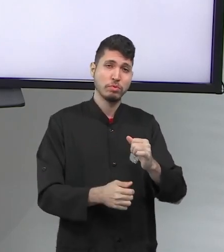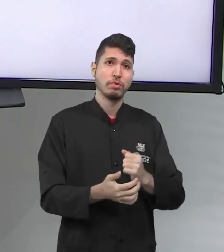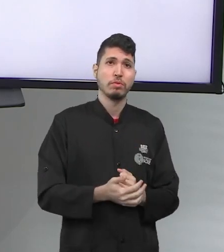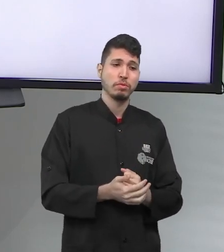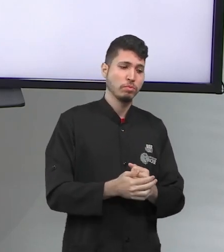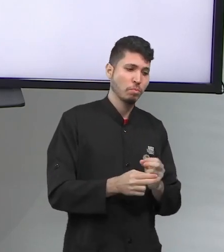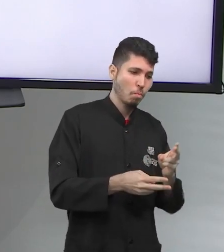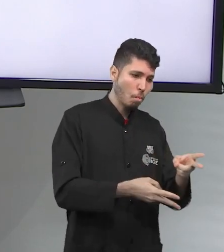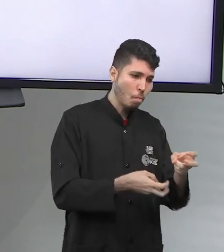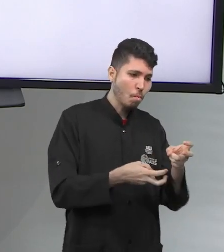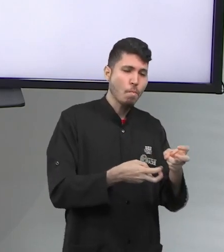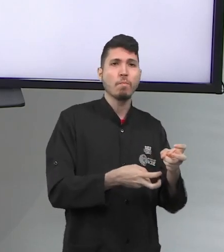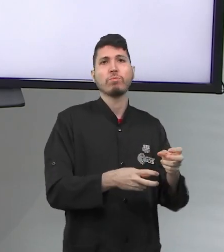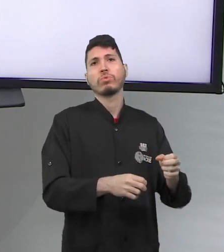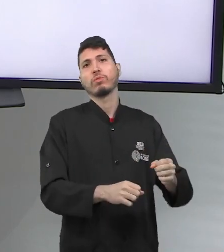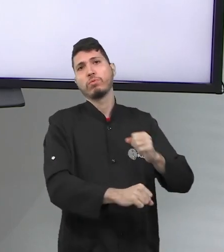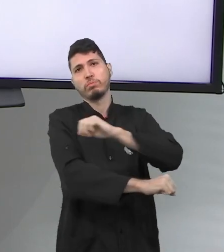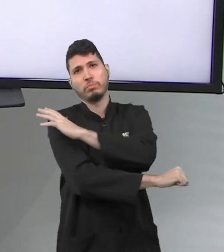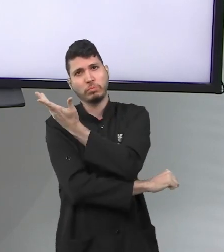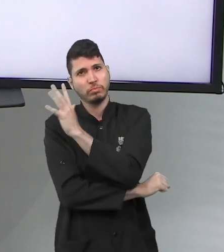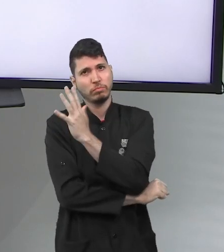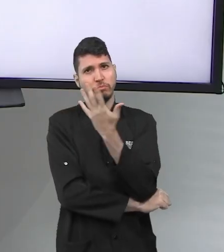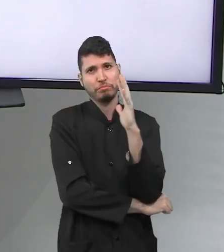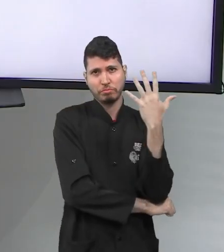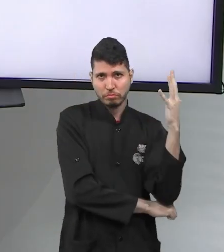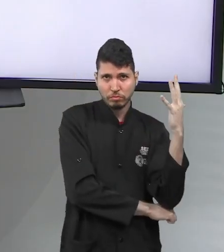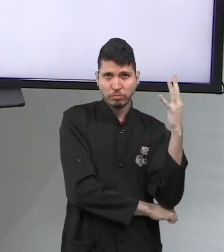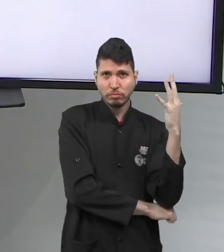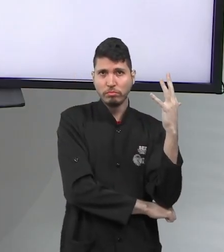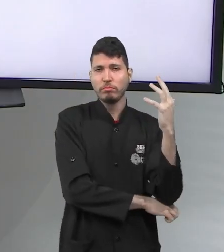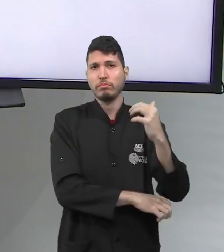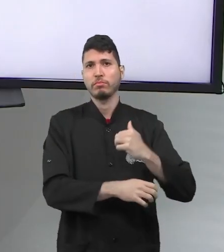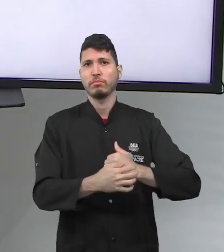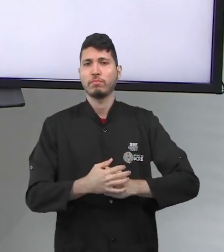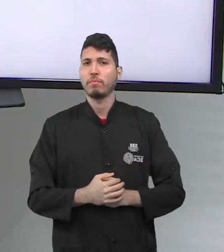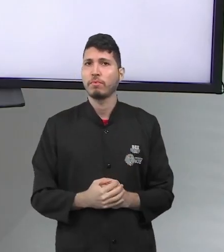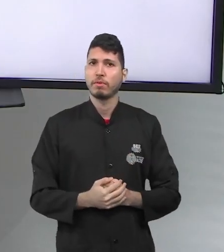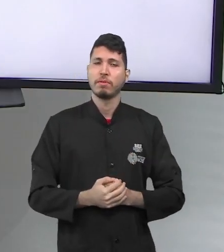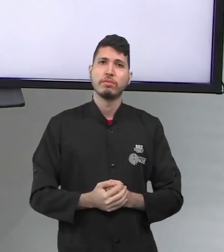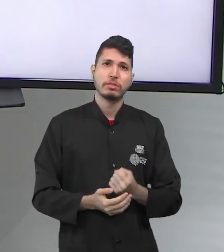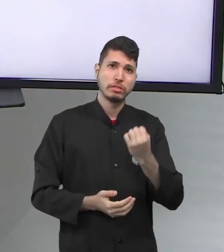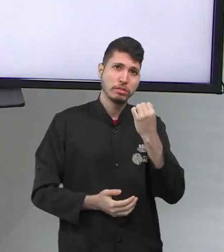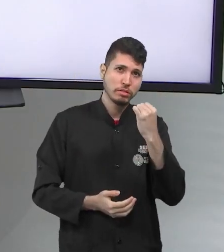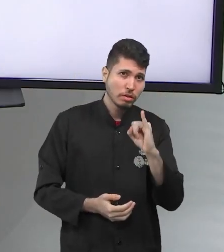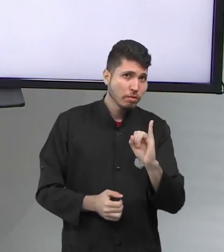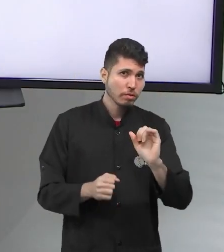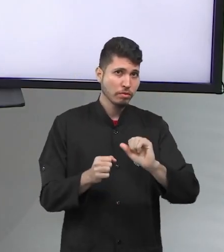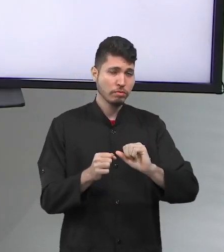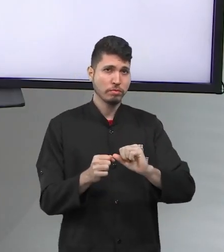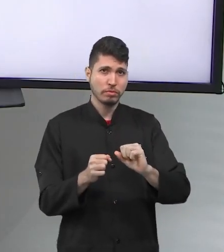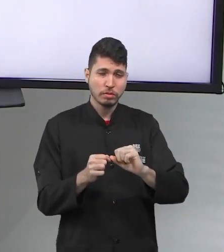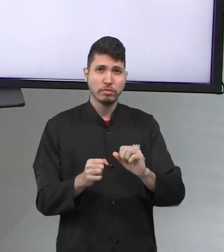do meio ambiente. E se eu tenho essa reposição